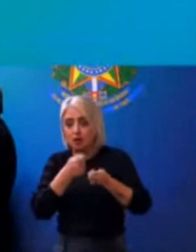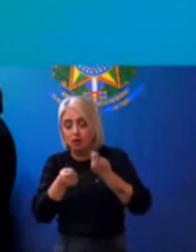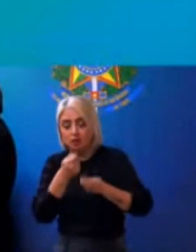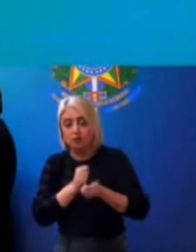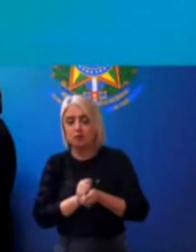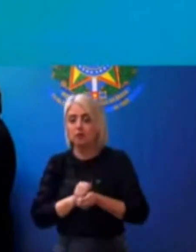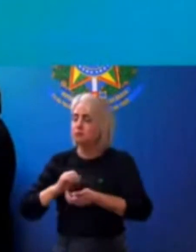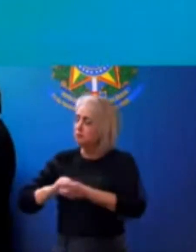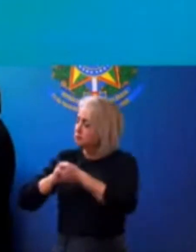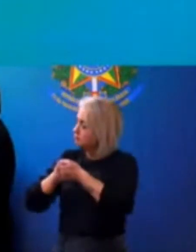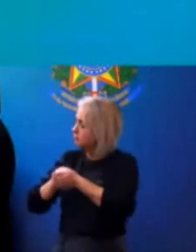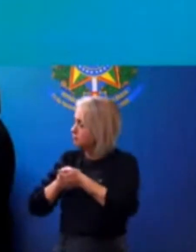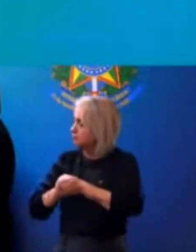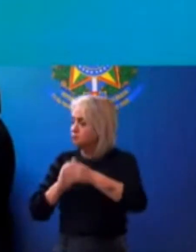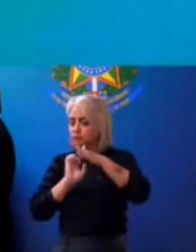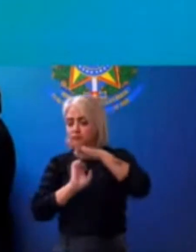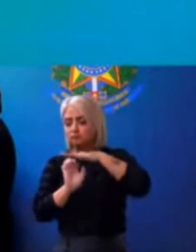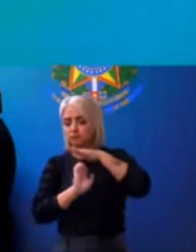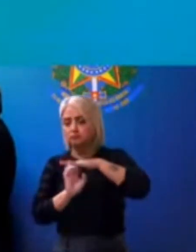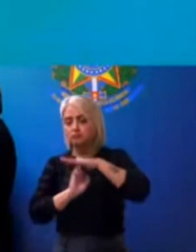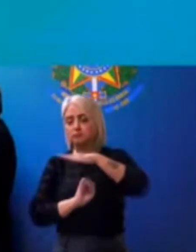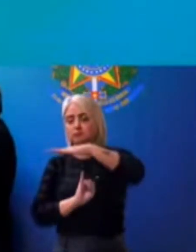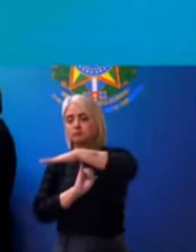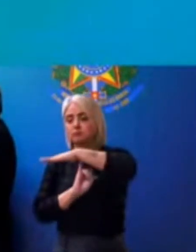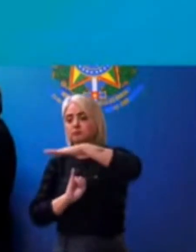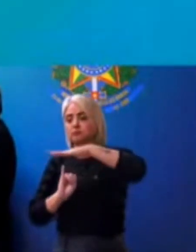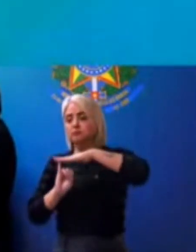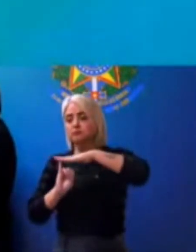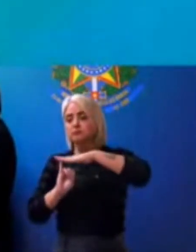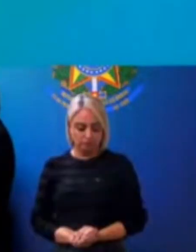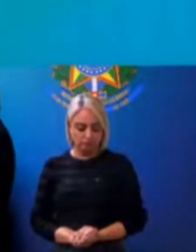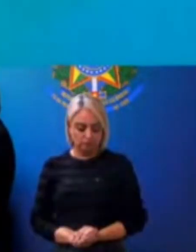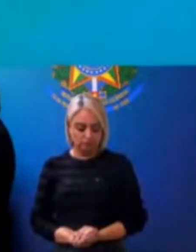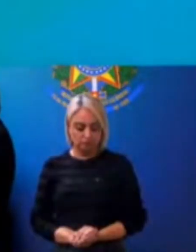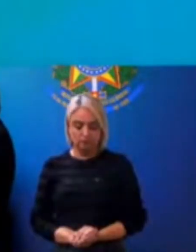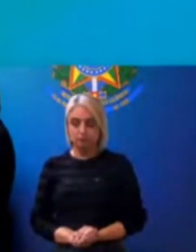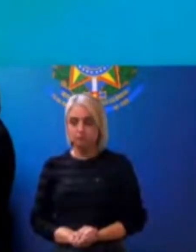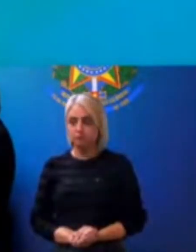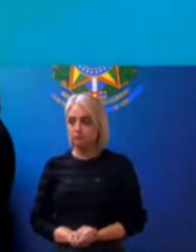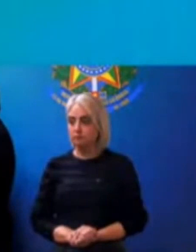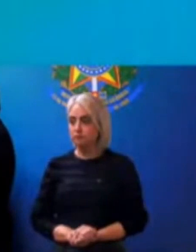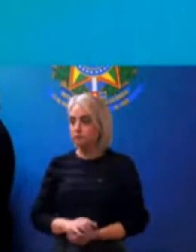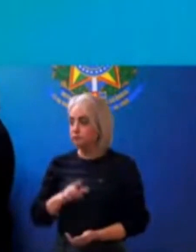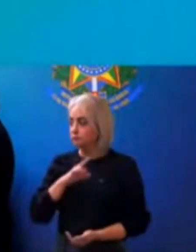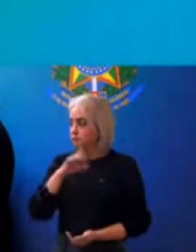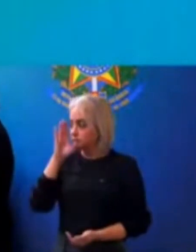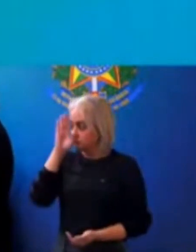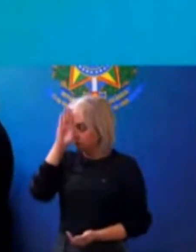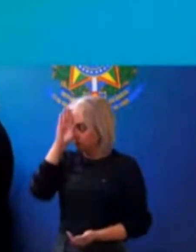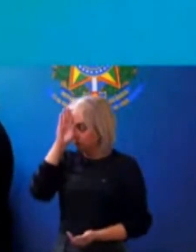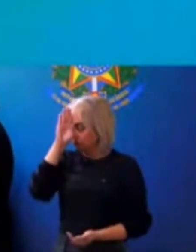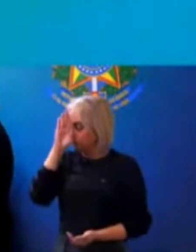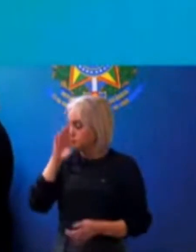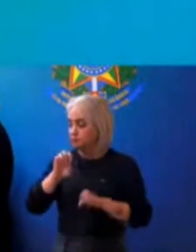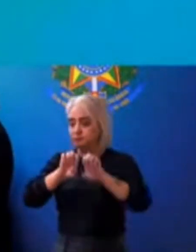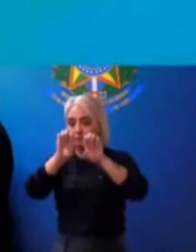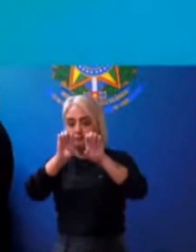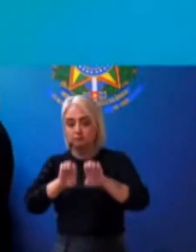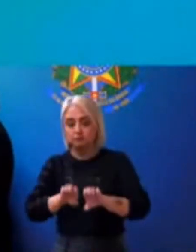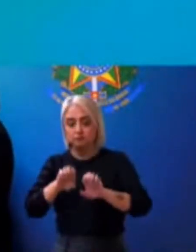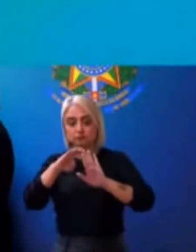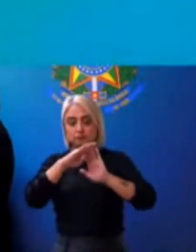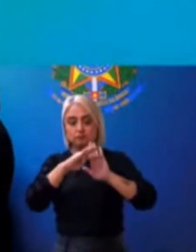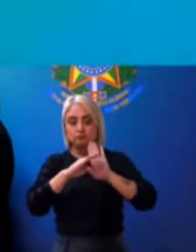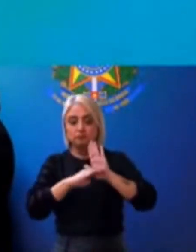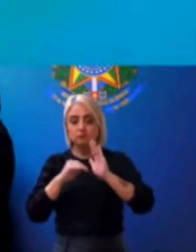e parcerias entre empresas instituições de CET daremos prioridade a estruturação de um programa